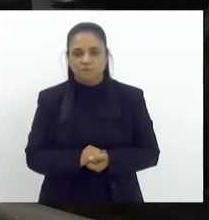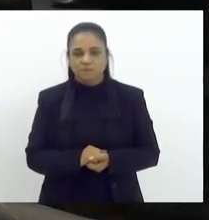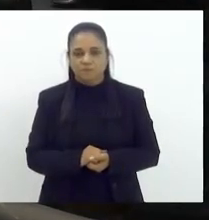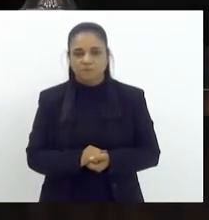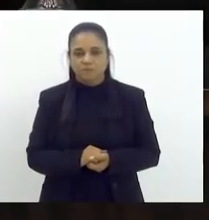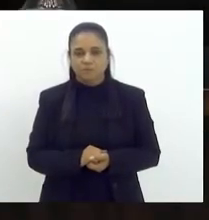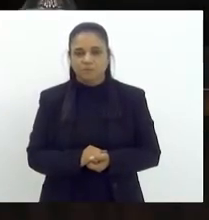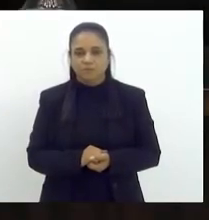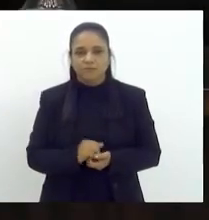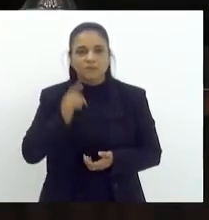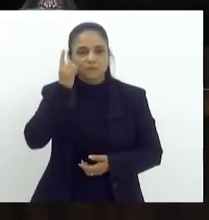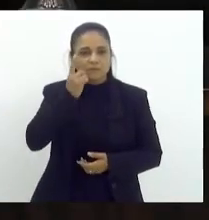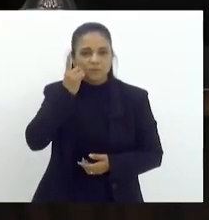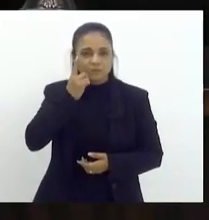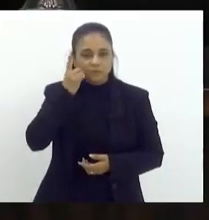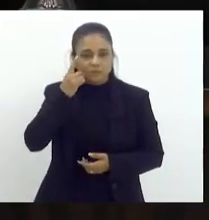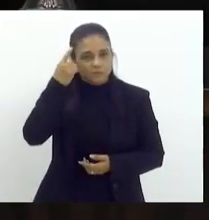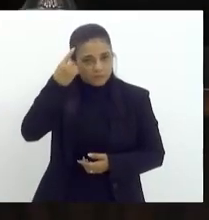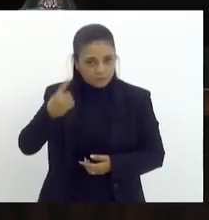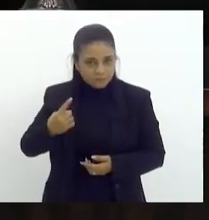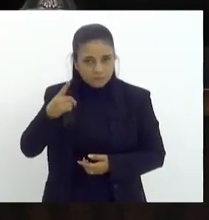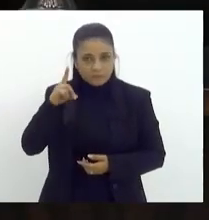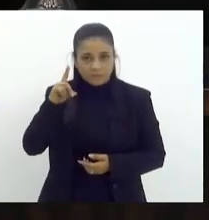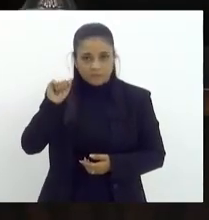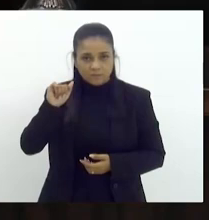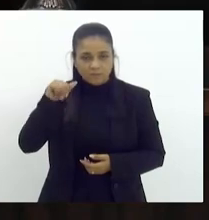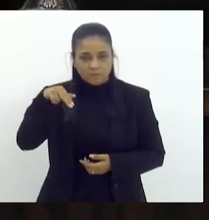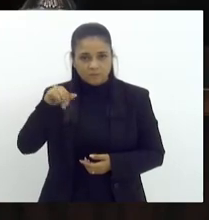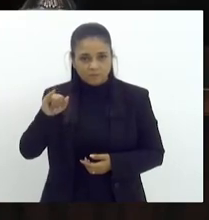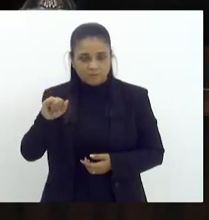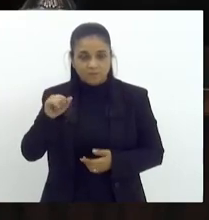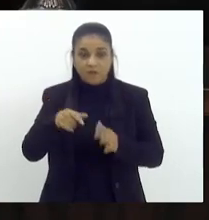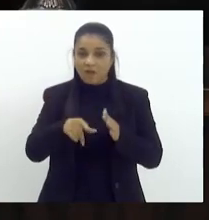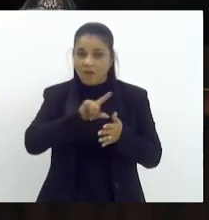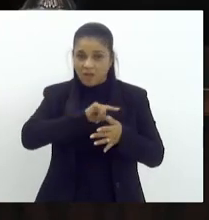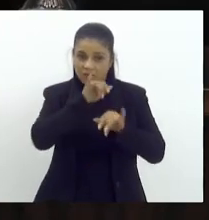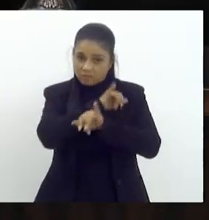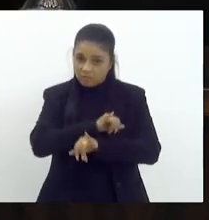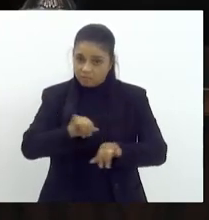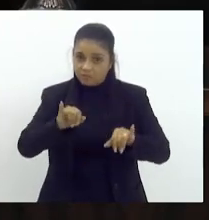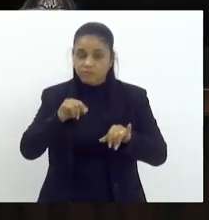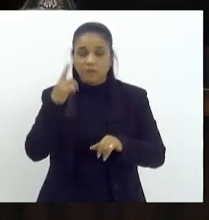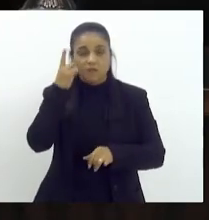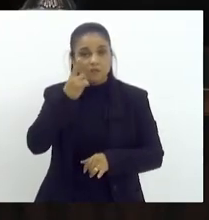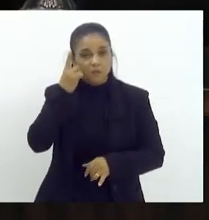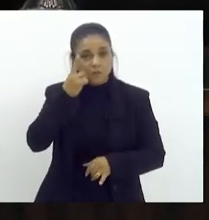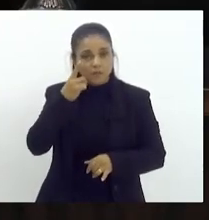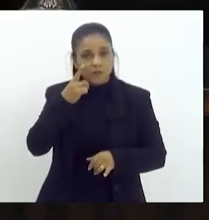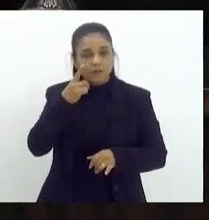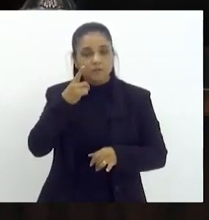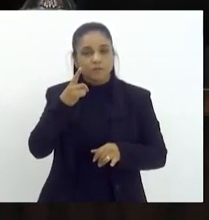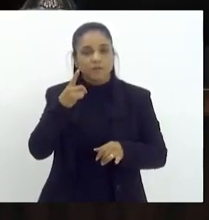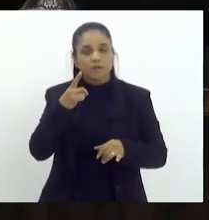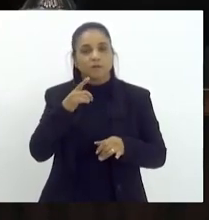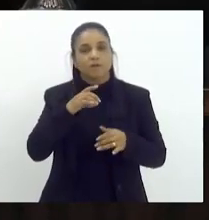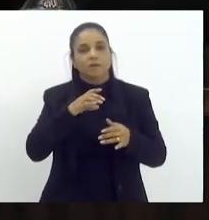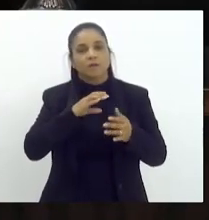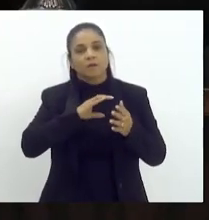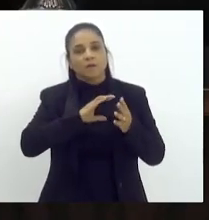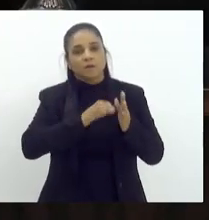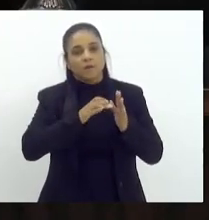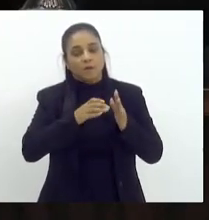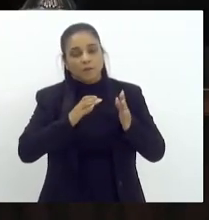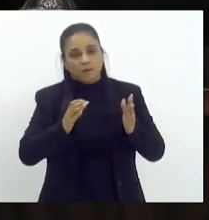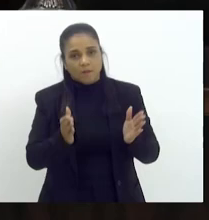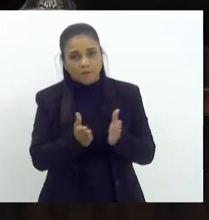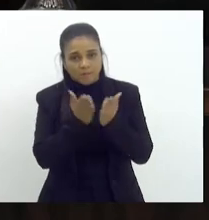por favor Deputado Dani antes de mais nada alguns colegas deputados da bancada evangélica que tinham pedido ao final